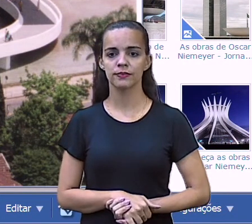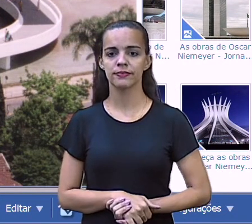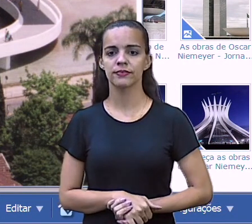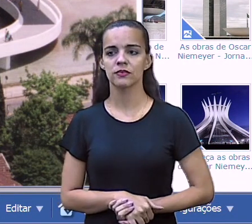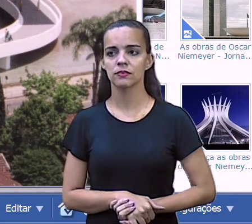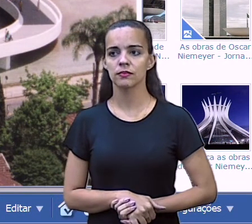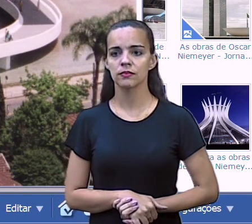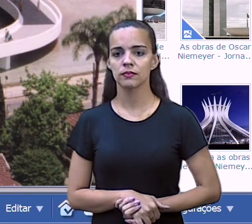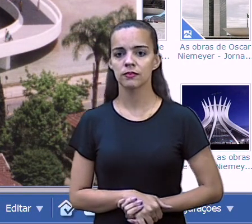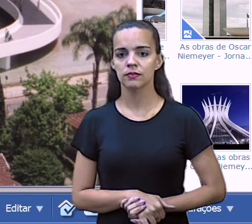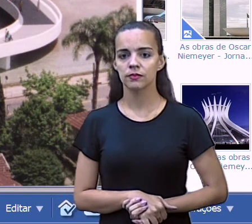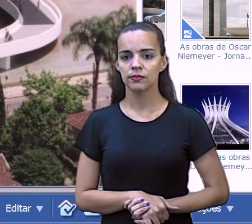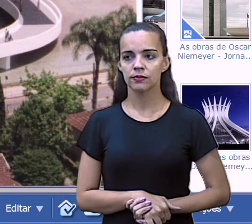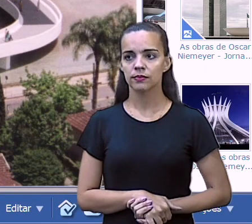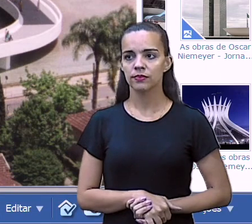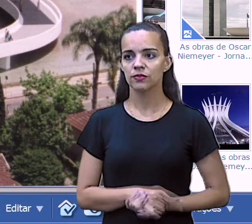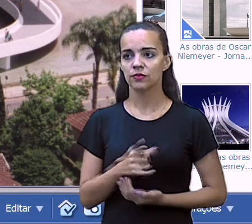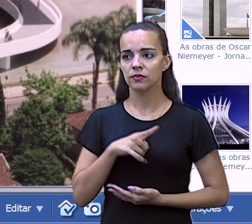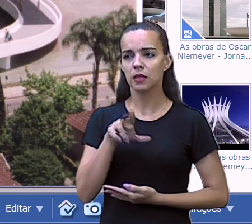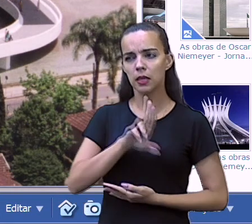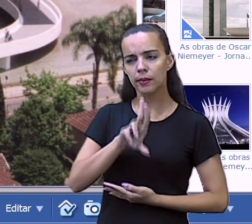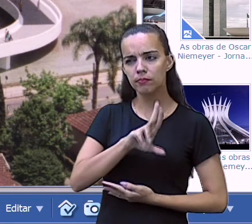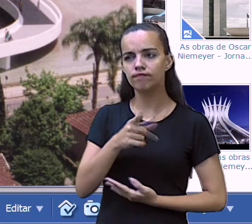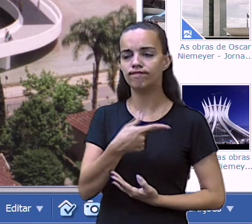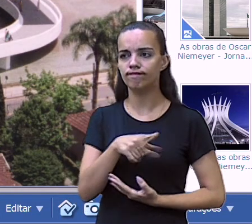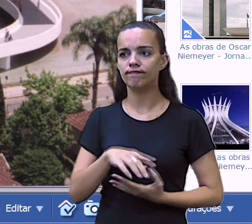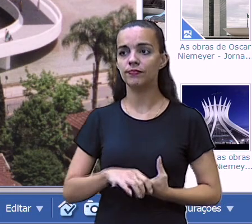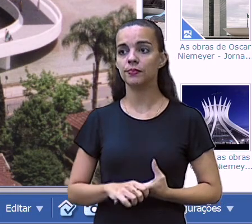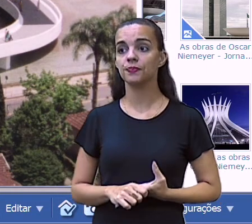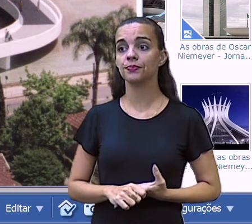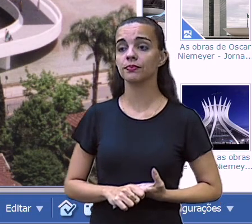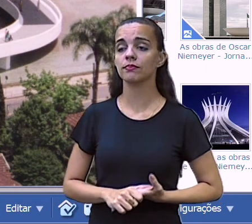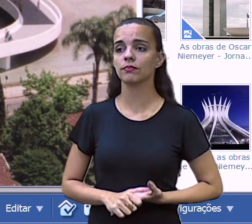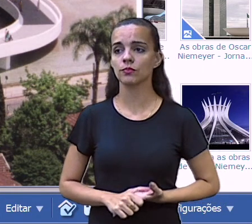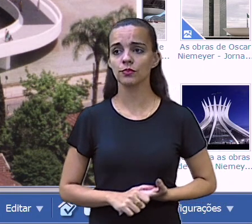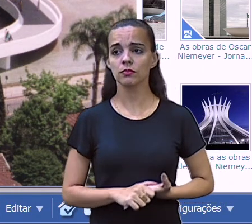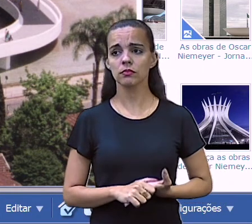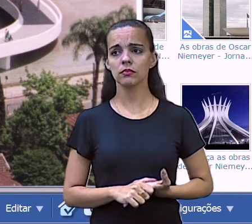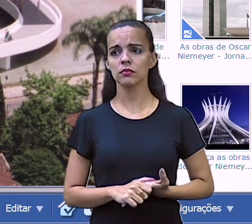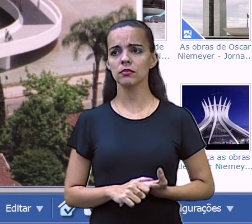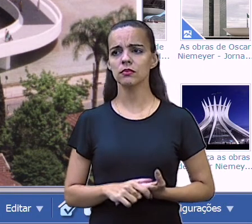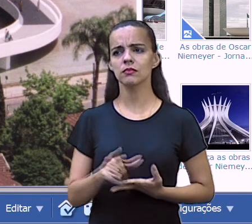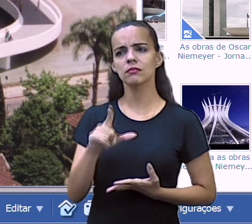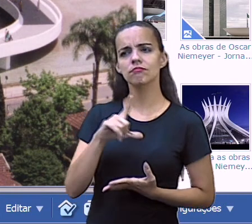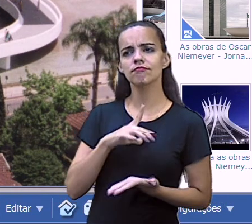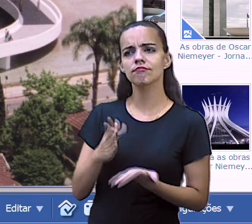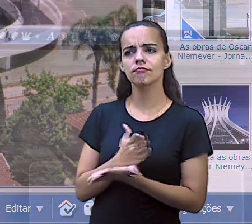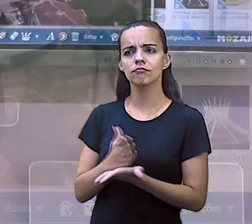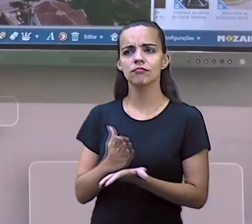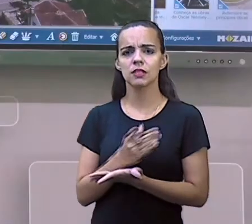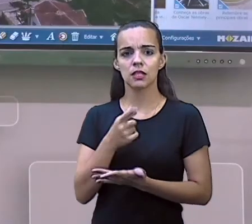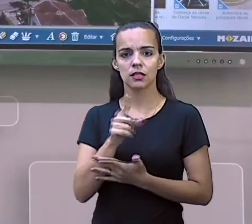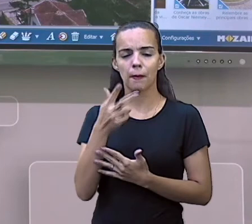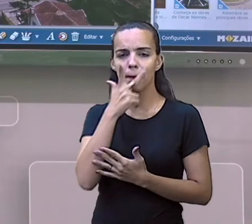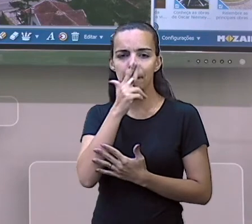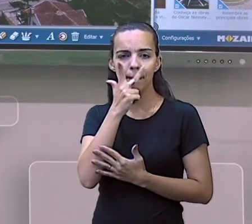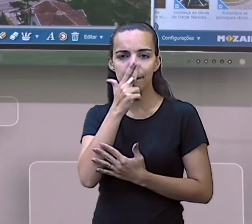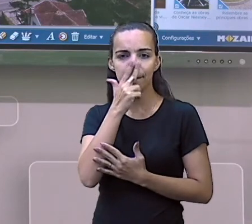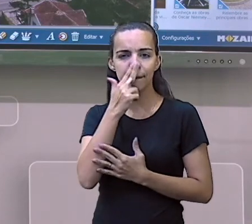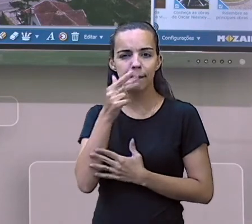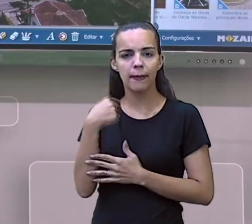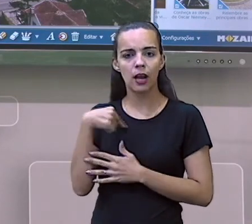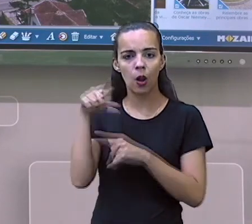com as rampas, é uma acessibilidade também, e fica como se fosse um olho gigante, né? Aquilo